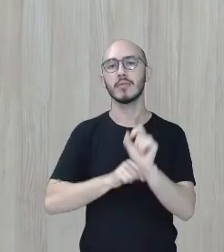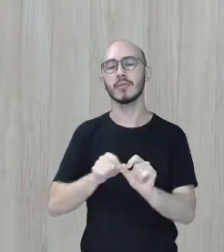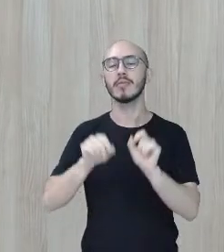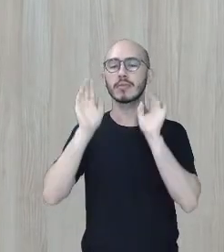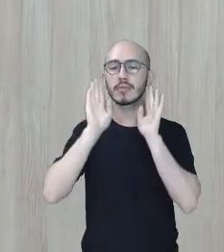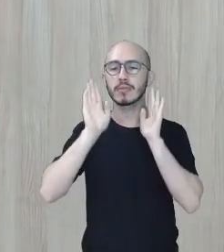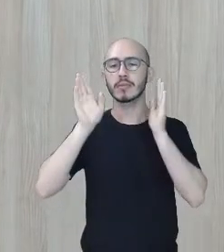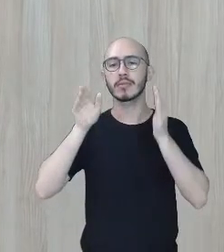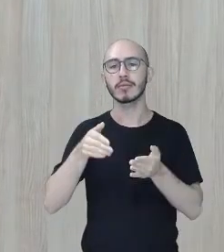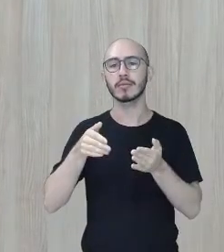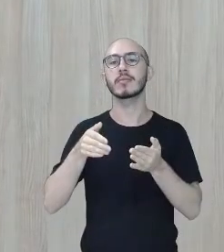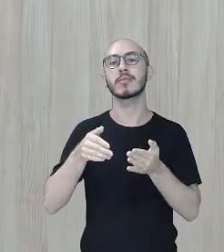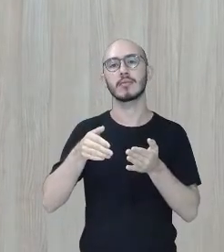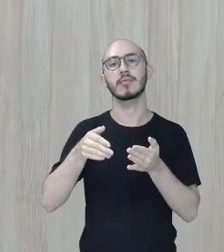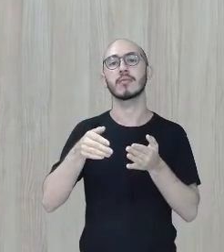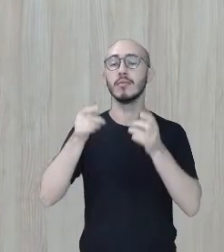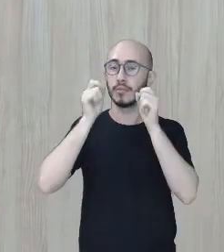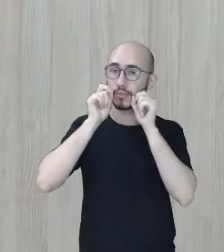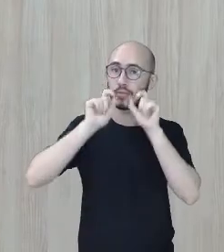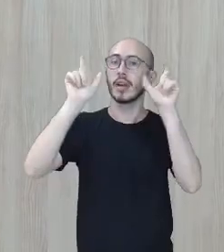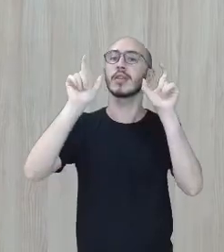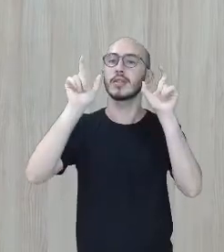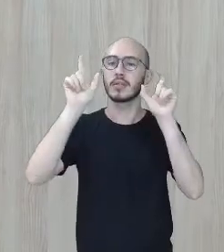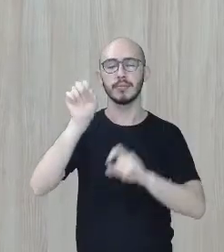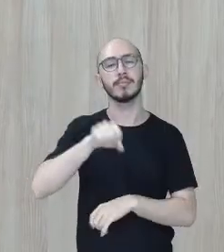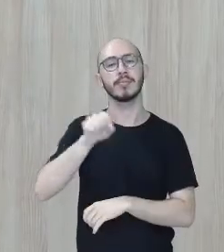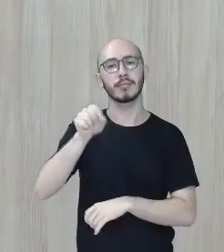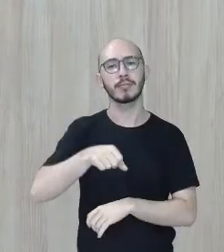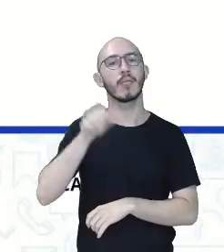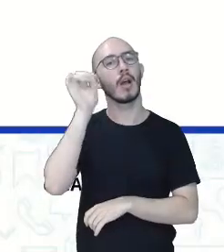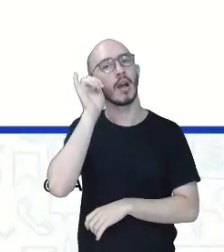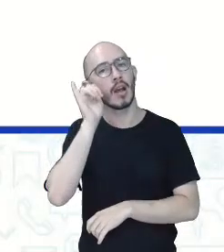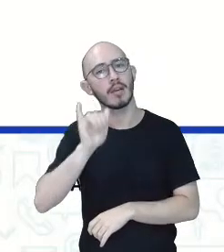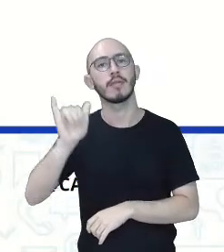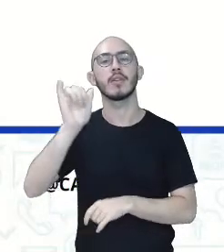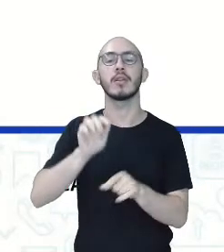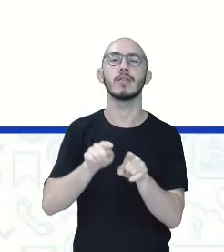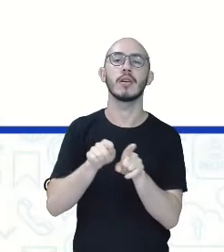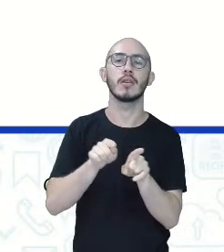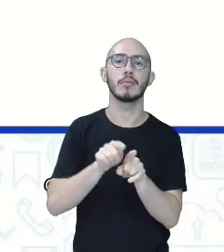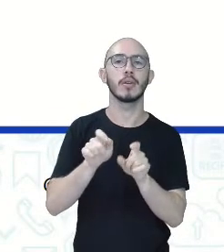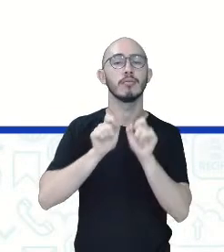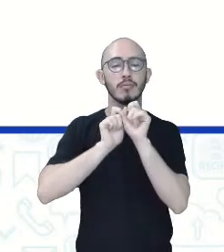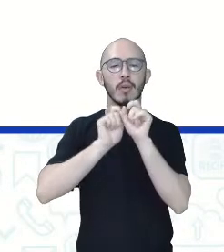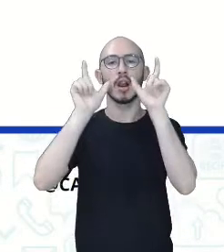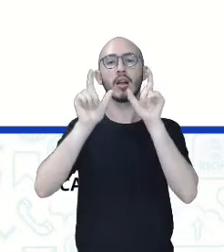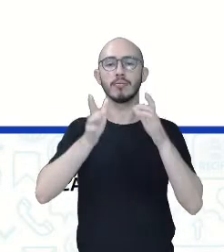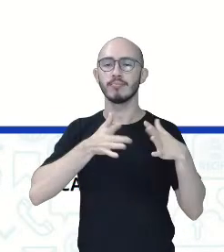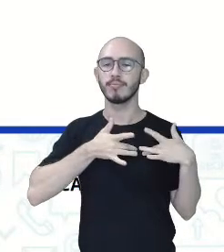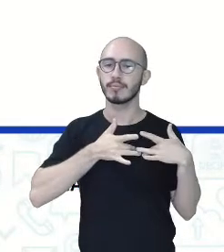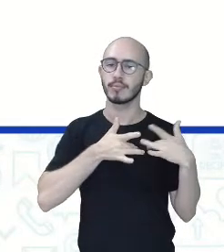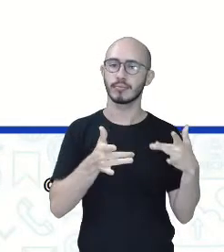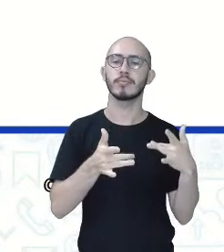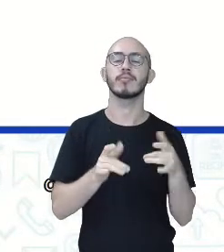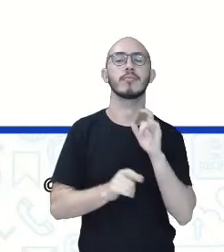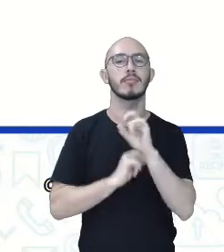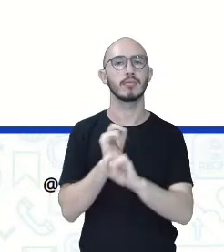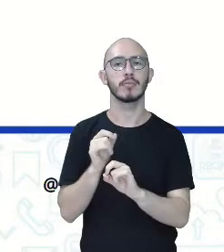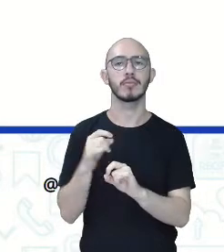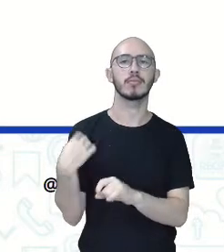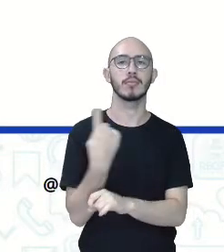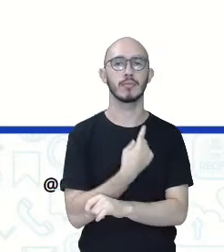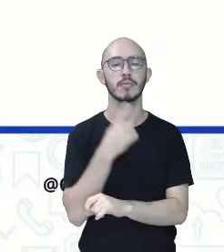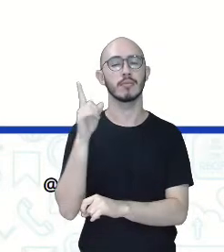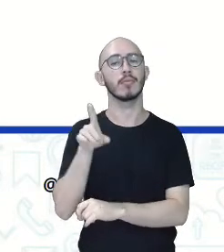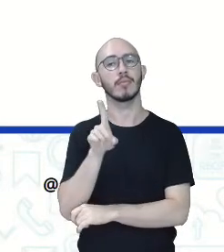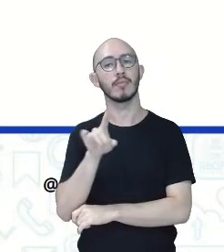realmente para um alerta, não é? Um alerta de prevenção, um alerta de solidariedade. Então,